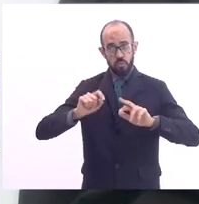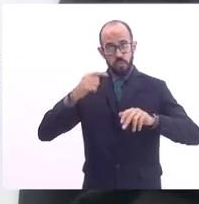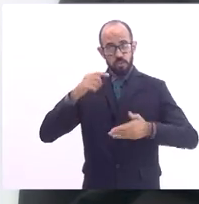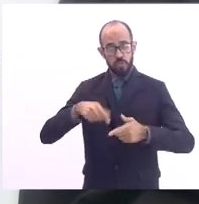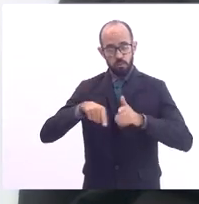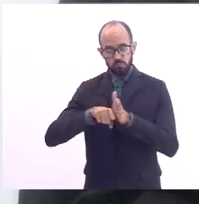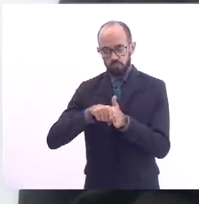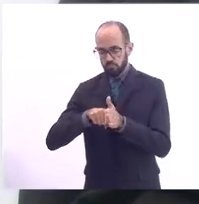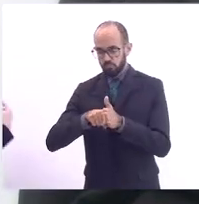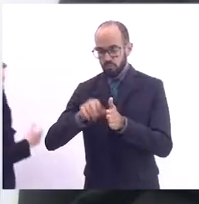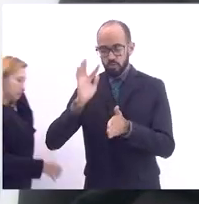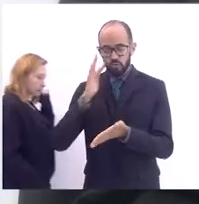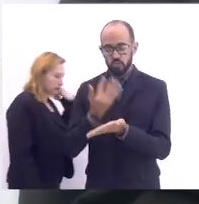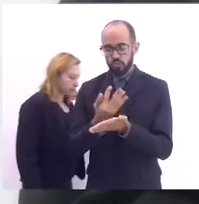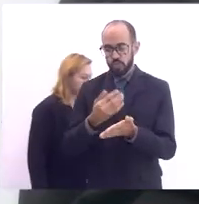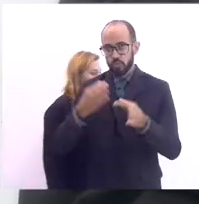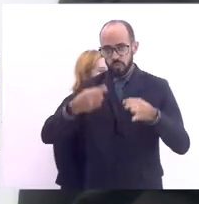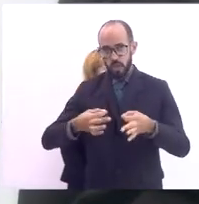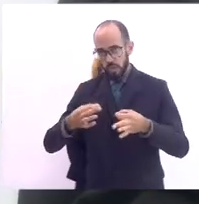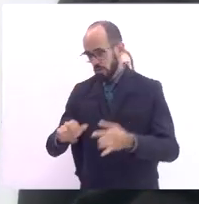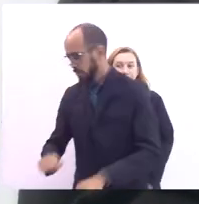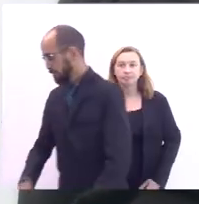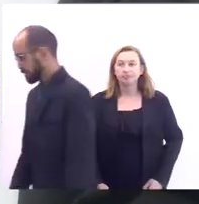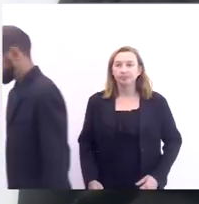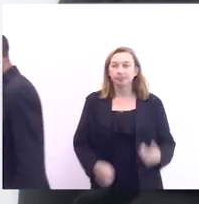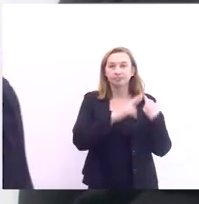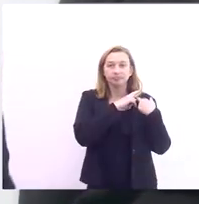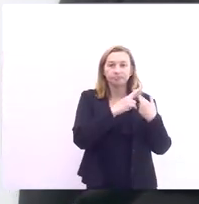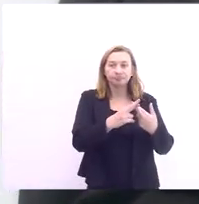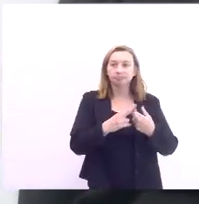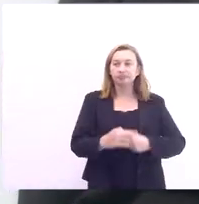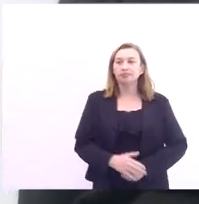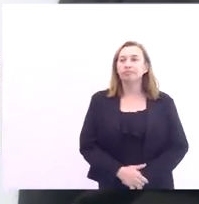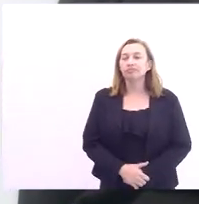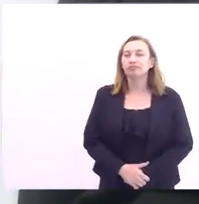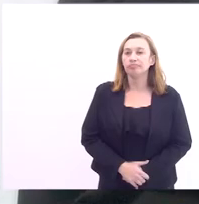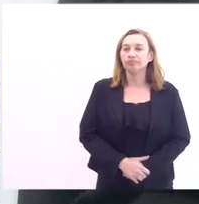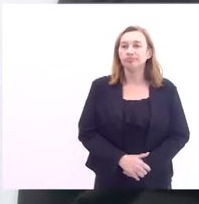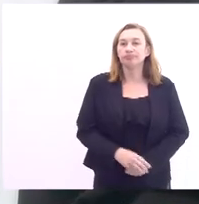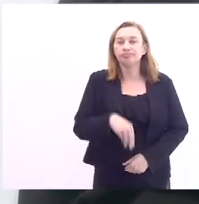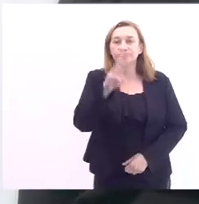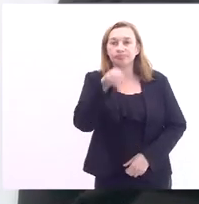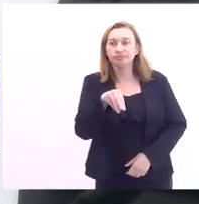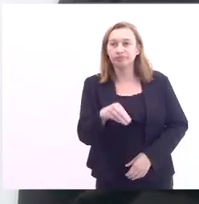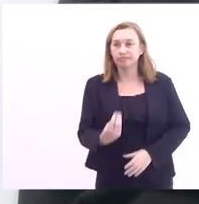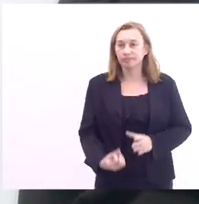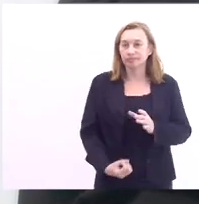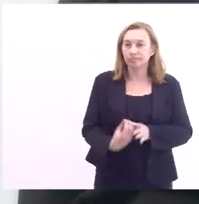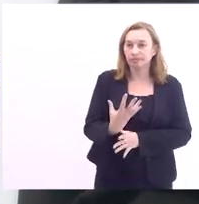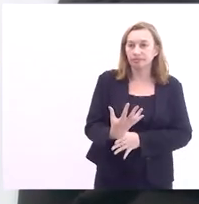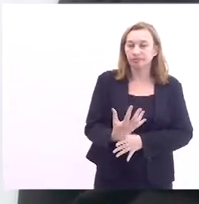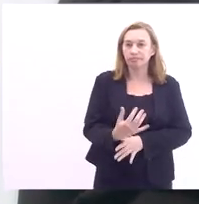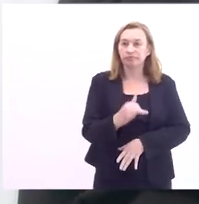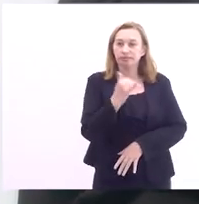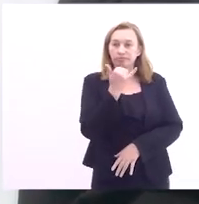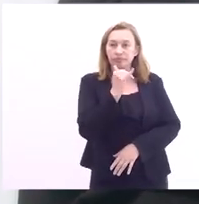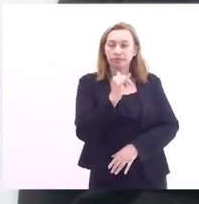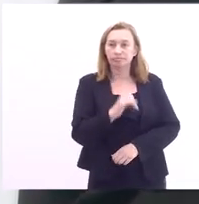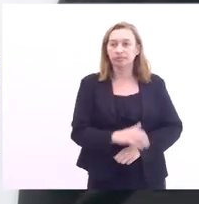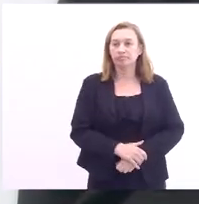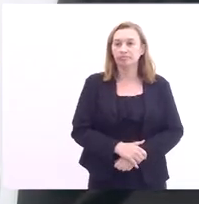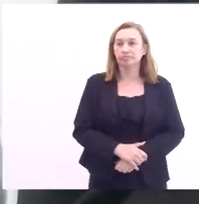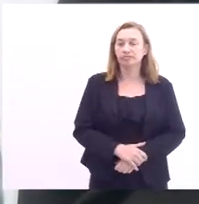soluções concretas, técnicas, responsáveis com quem gera emprego, que é os industriais, através da Fijan e